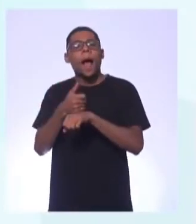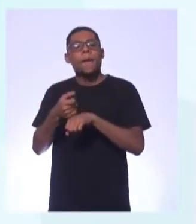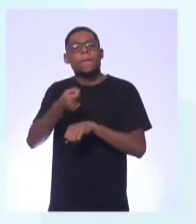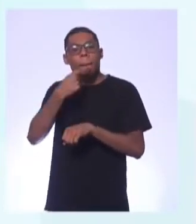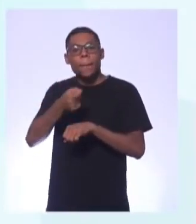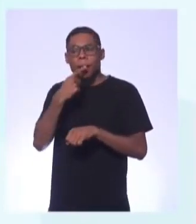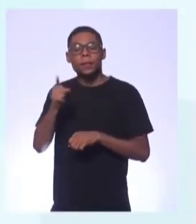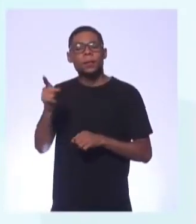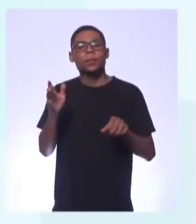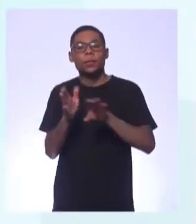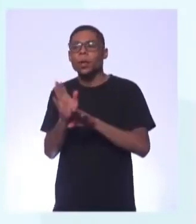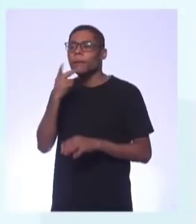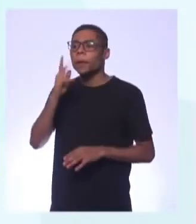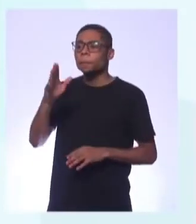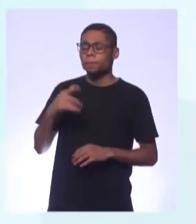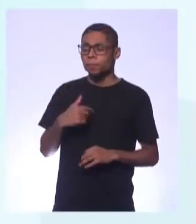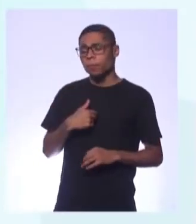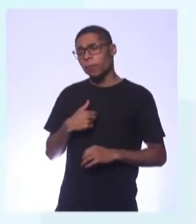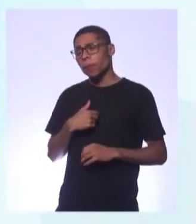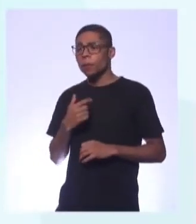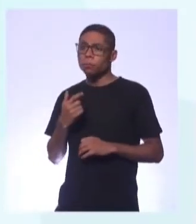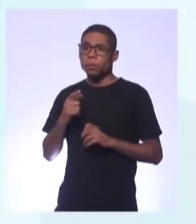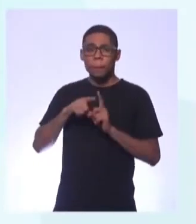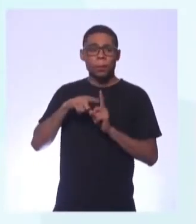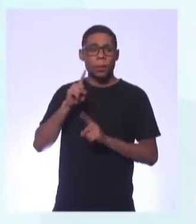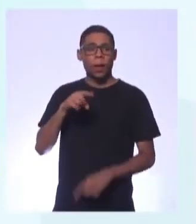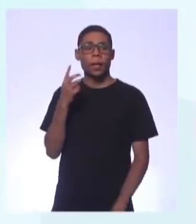pro farmacêutico, é 309,5 Kelvin.